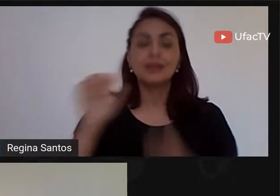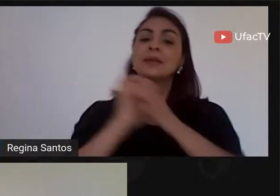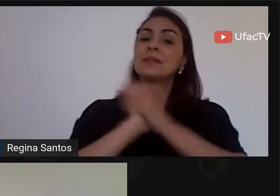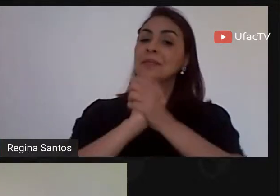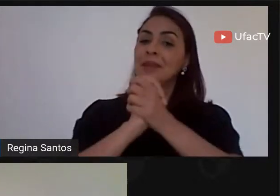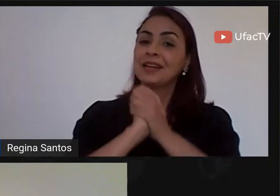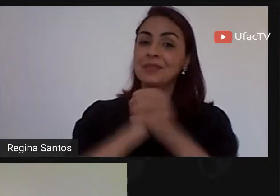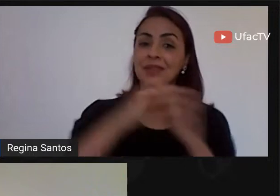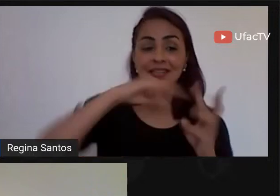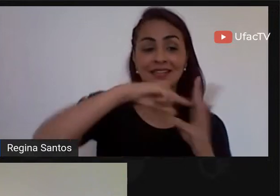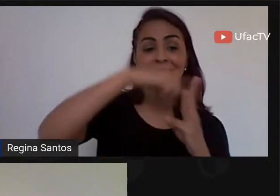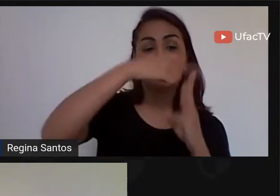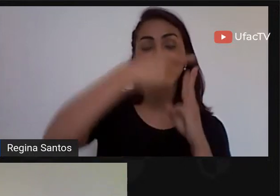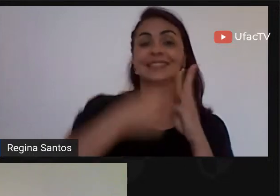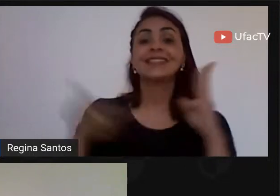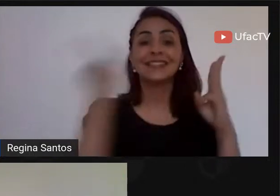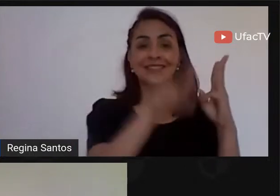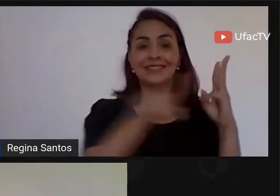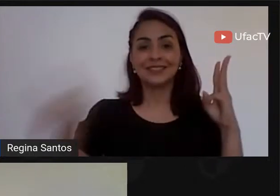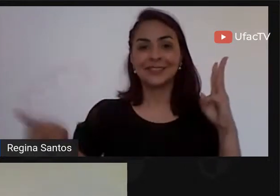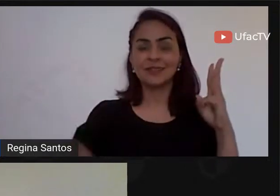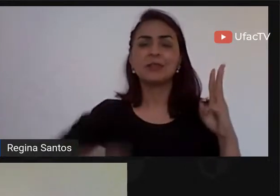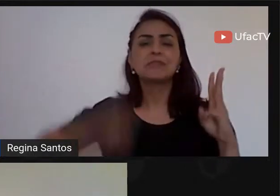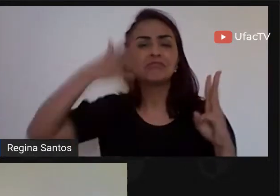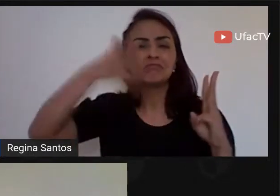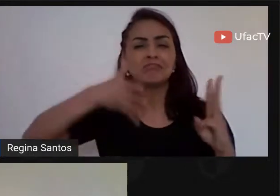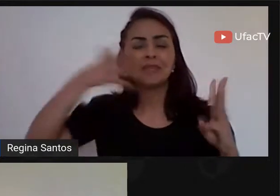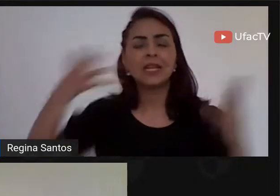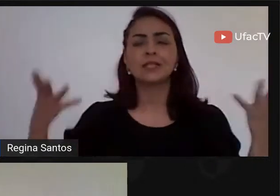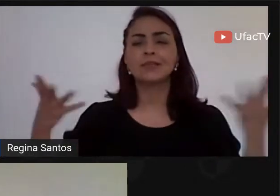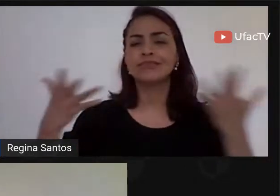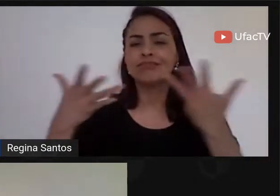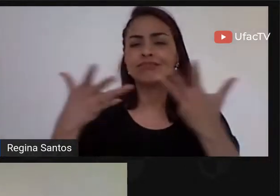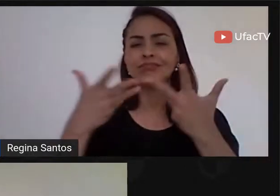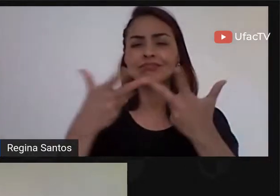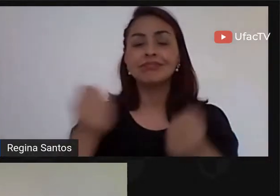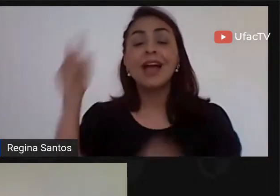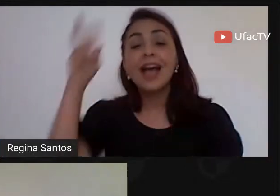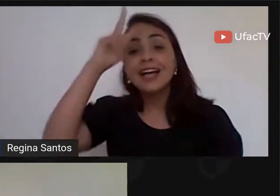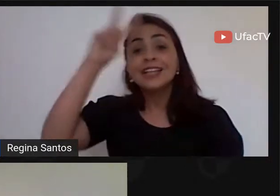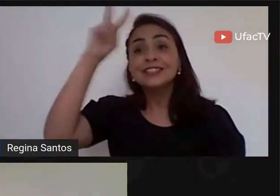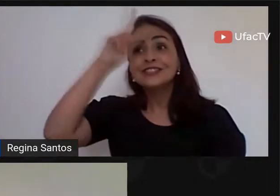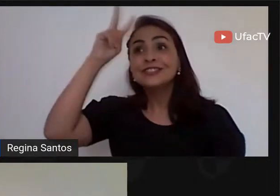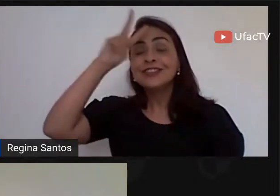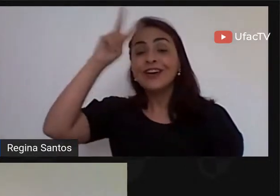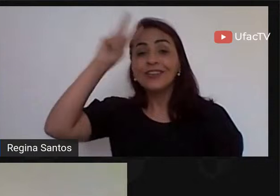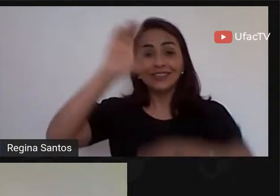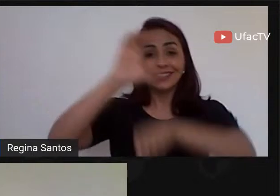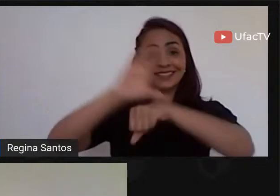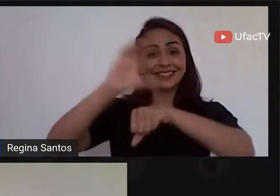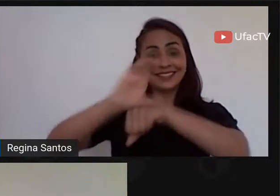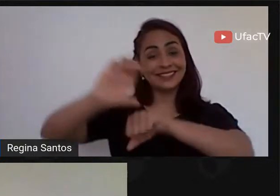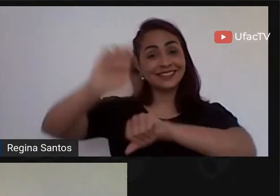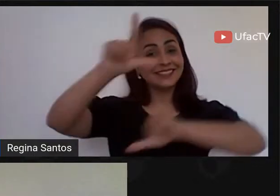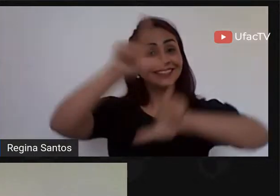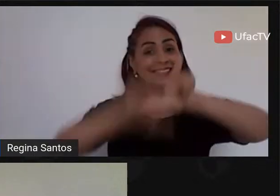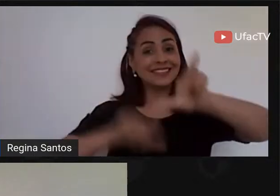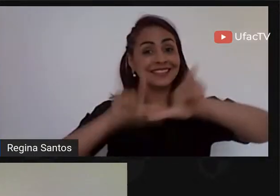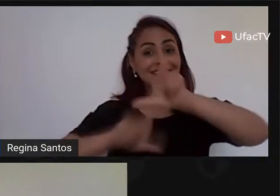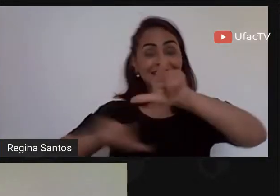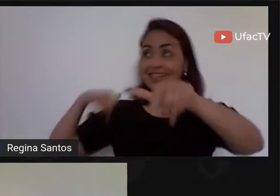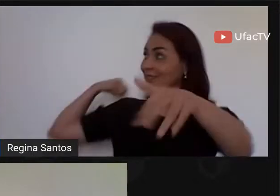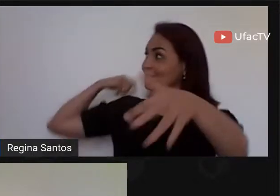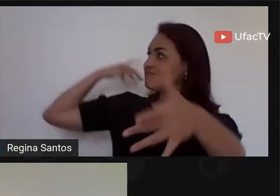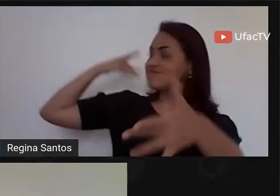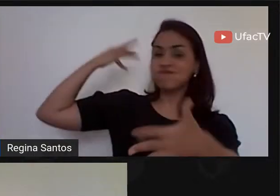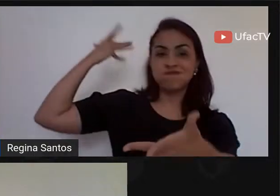falas excelentes que contam a história do nosso querido curso, nosso querido curso de letras,